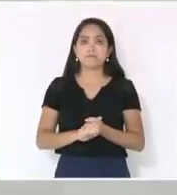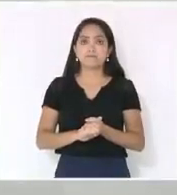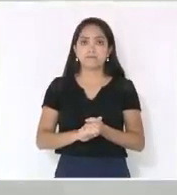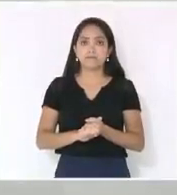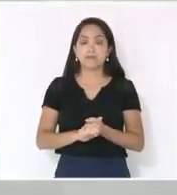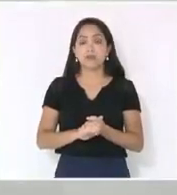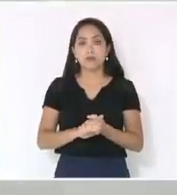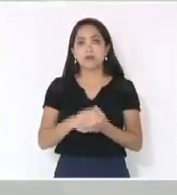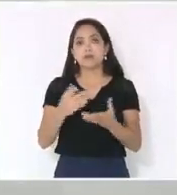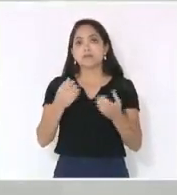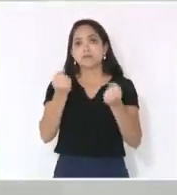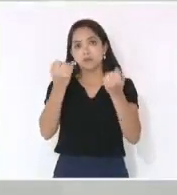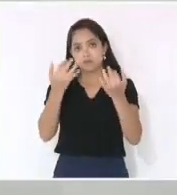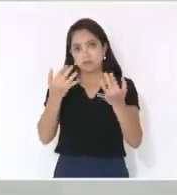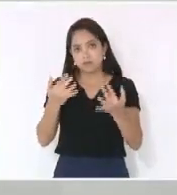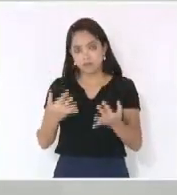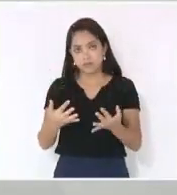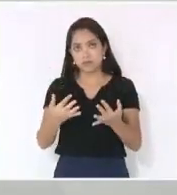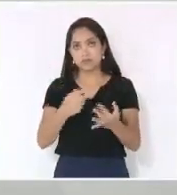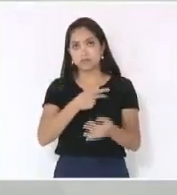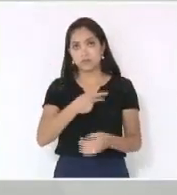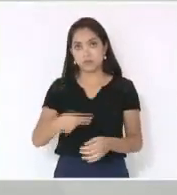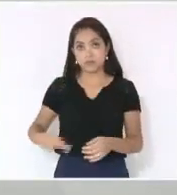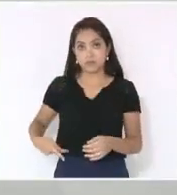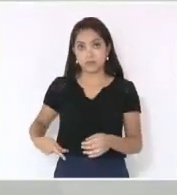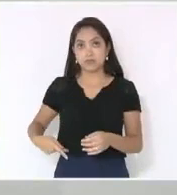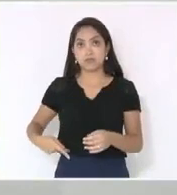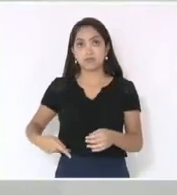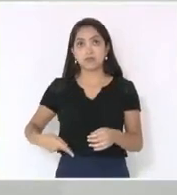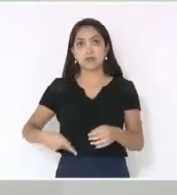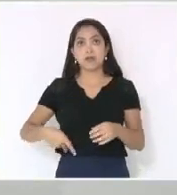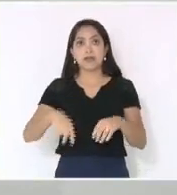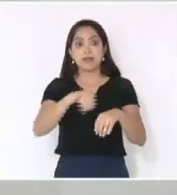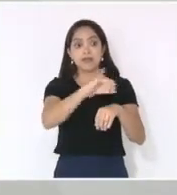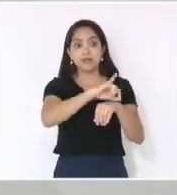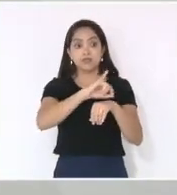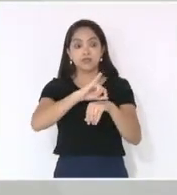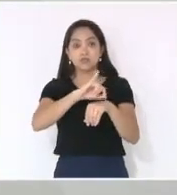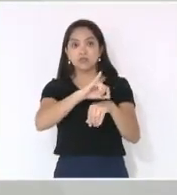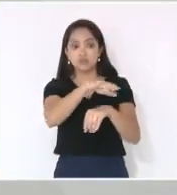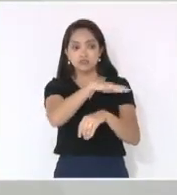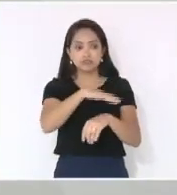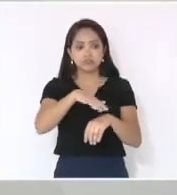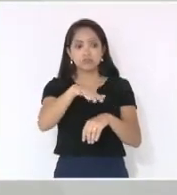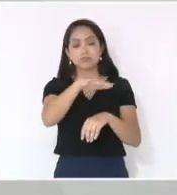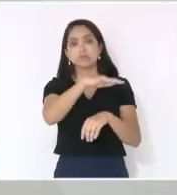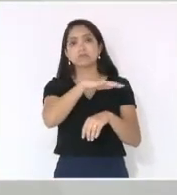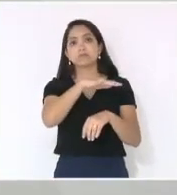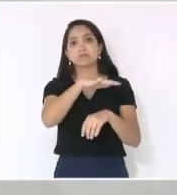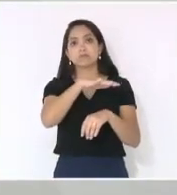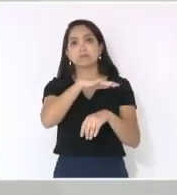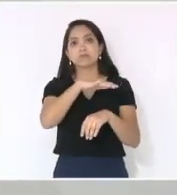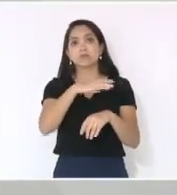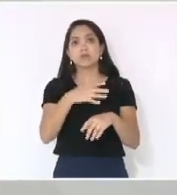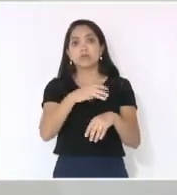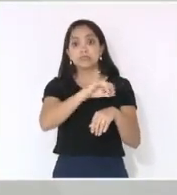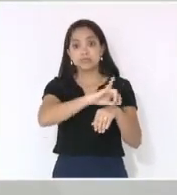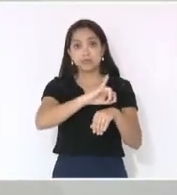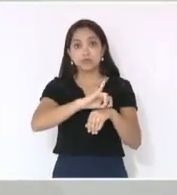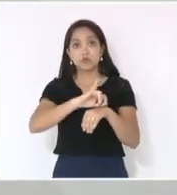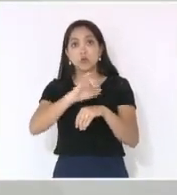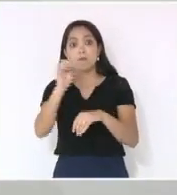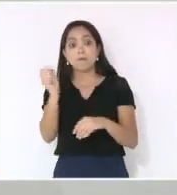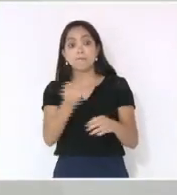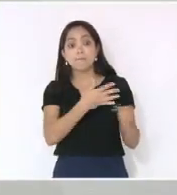Como estava dizendo, senhor presidente, região metropolitana, deputado Sareta, enseja modernidade,